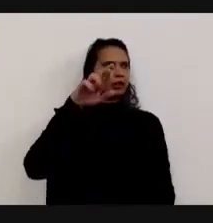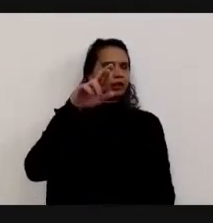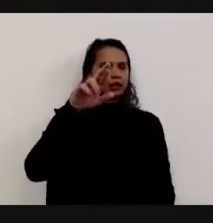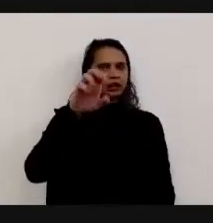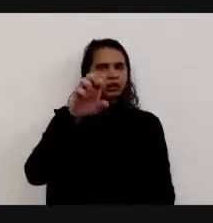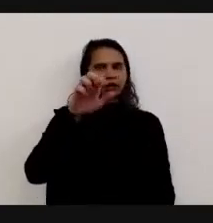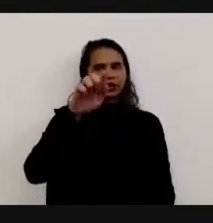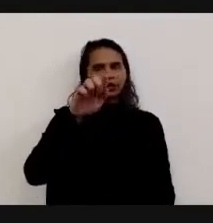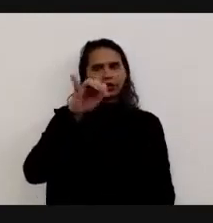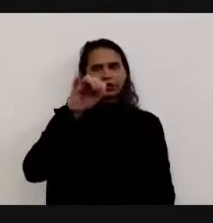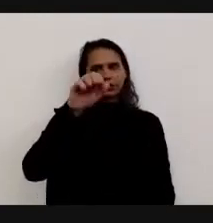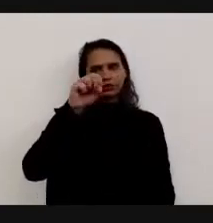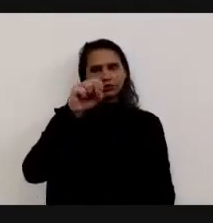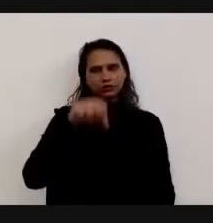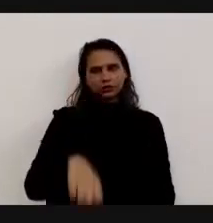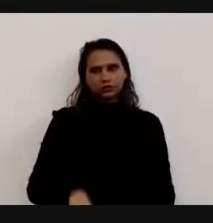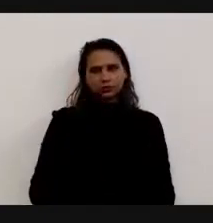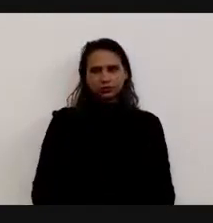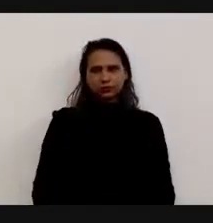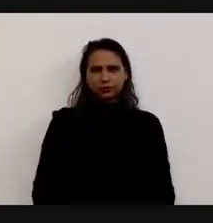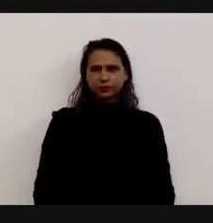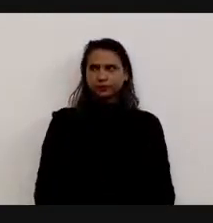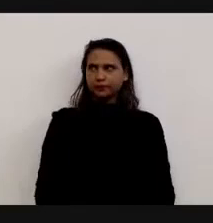Regis. Bem-vindo, Péricles.